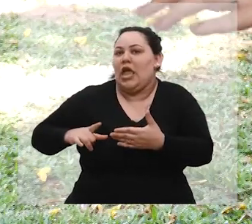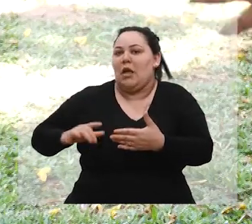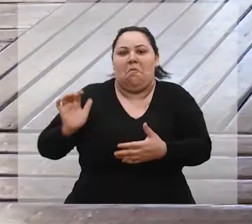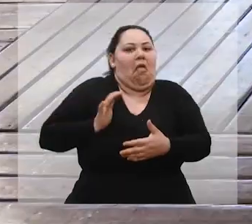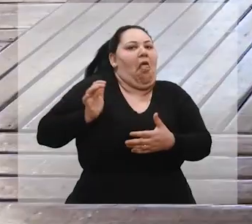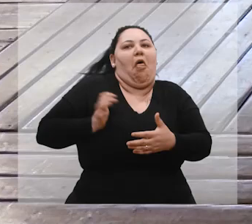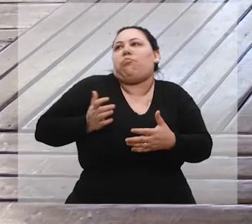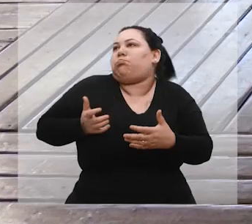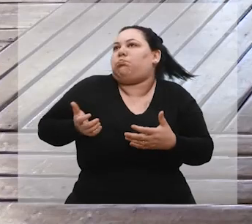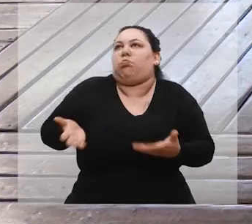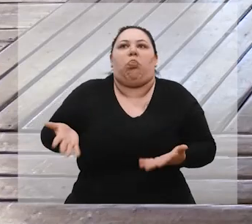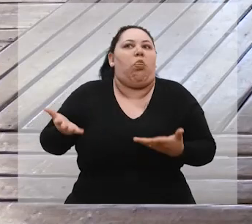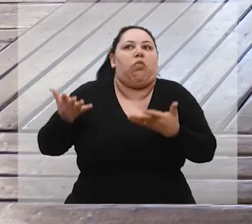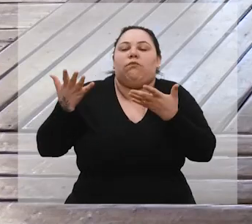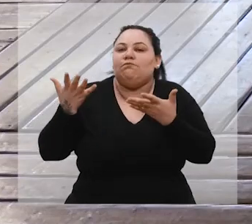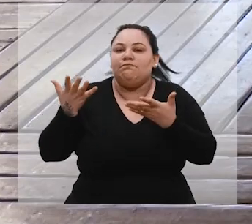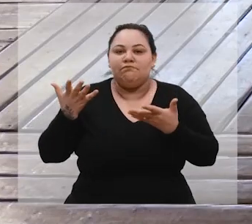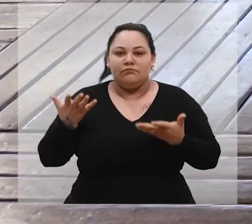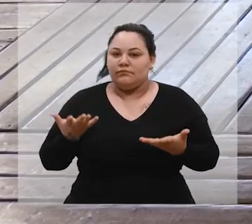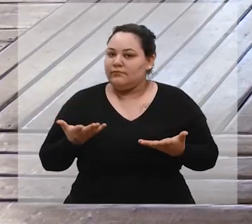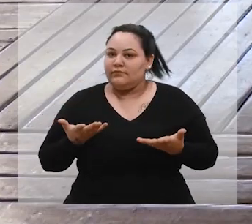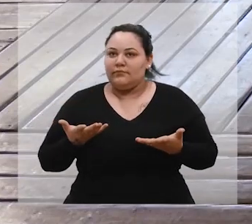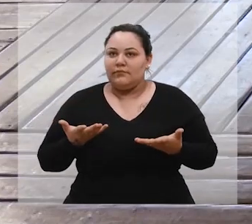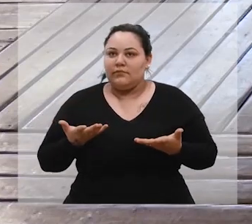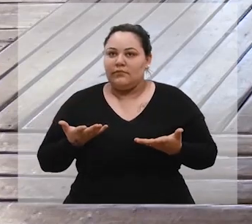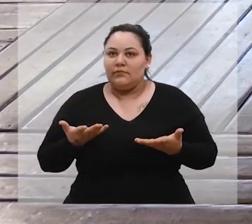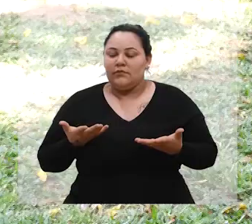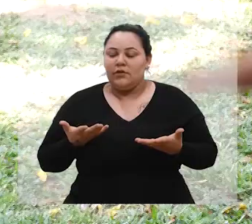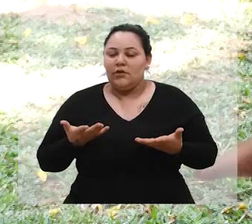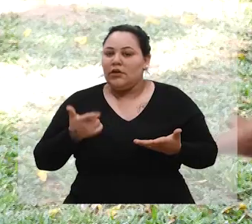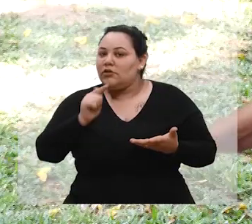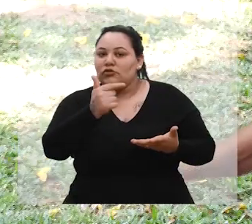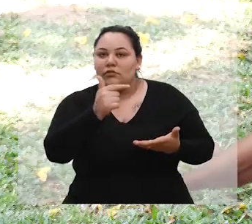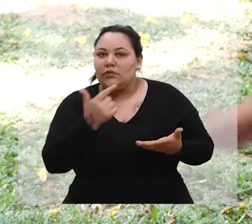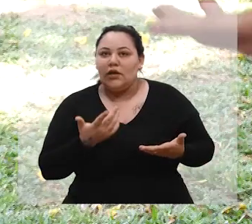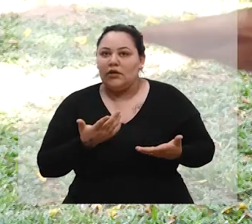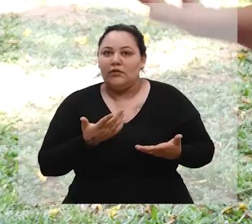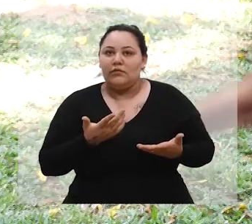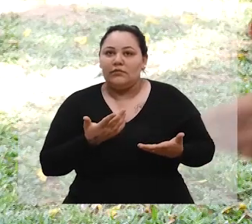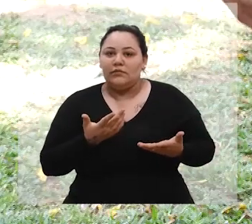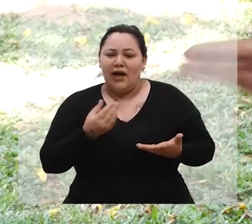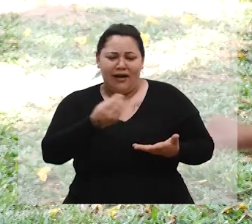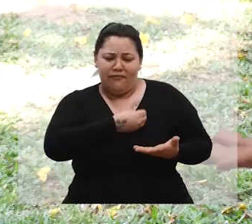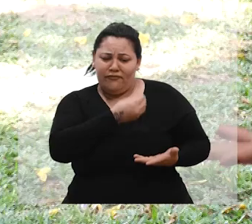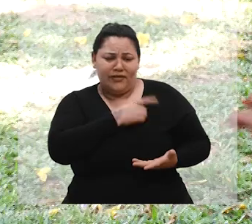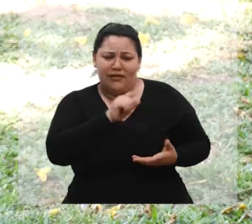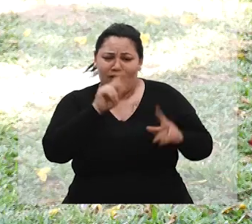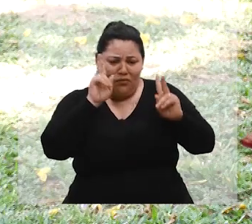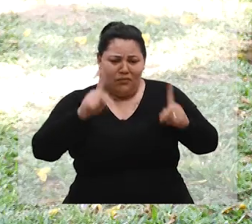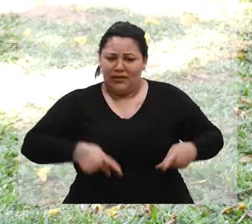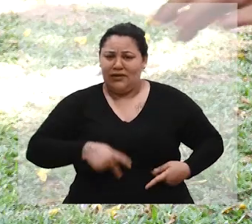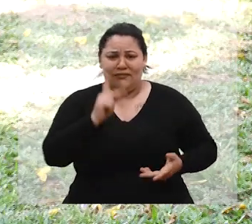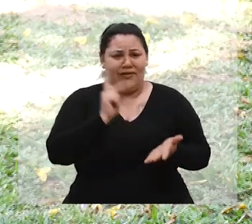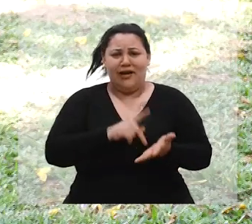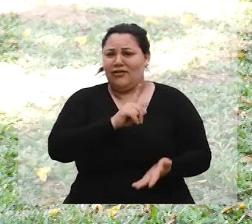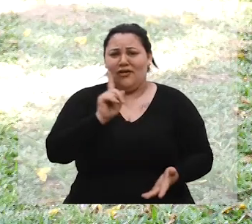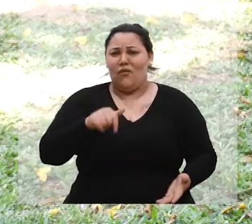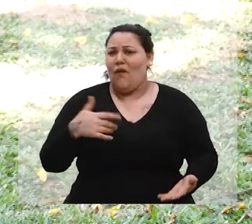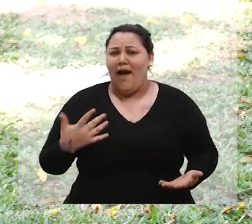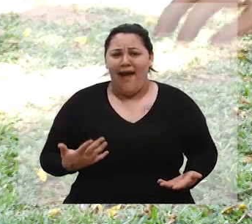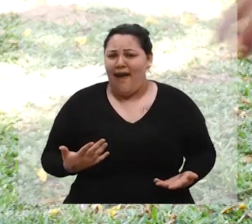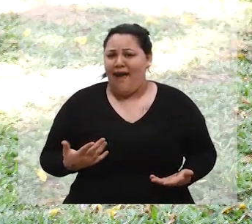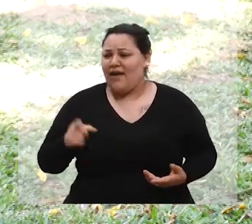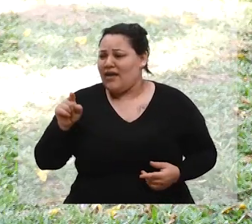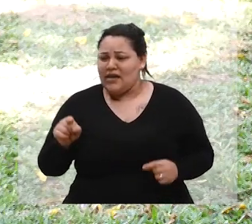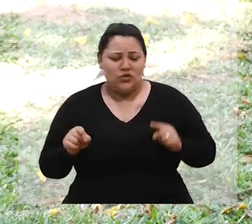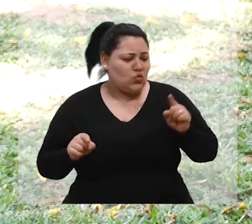Sem que a gente lacrou, sem que a gente considere que a vida humana, na verdade, não é uma coisa ou